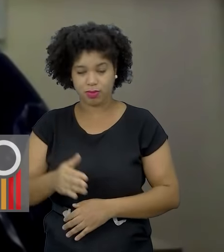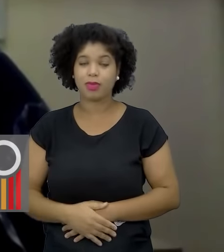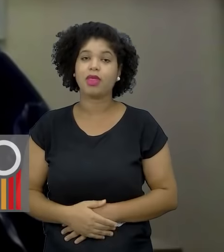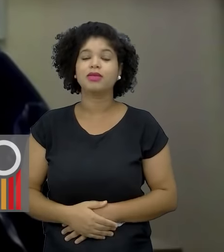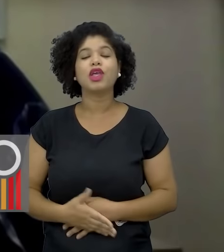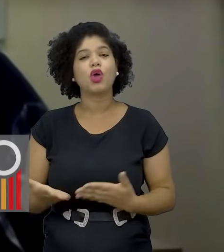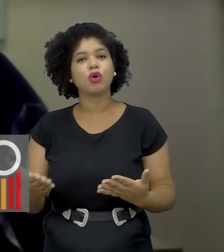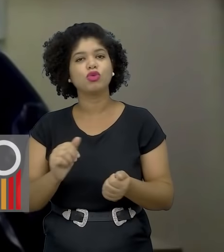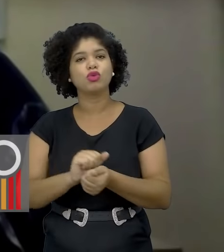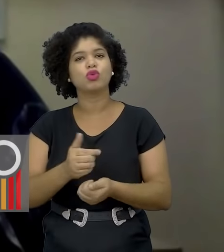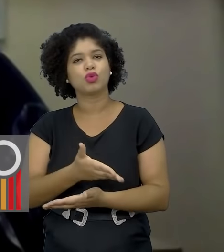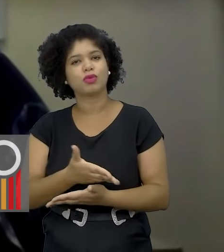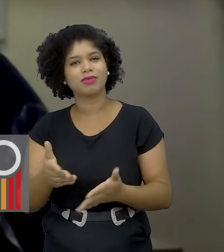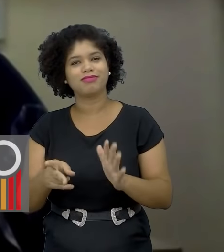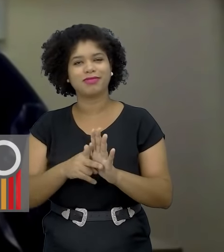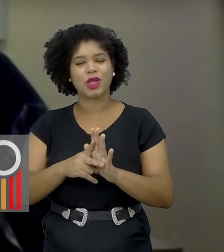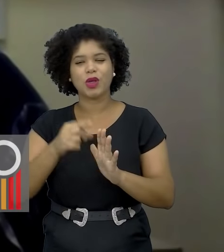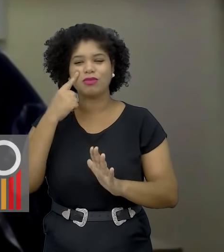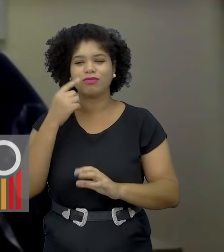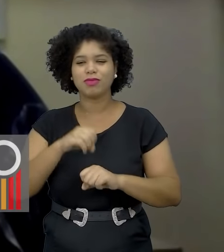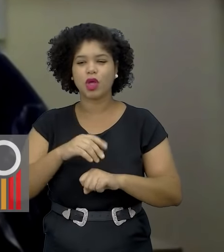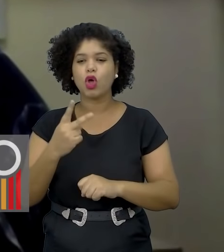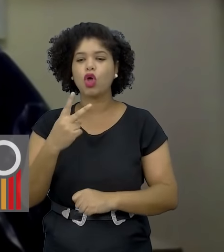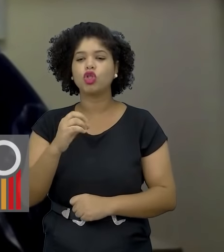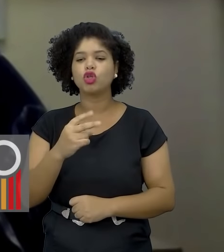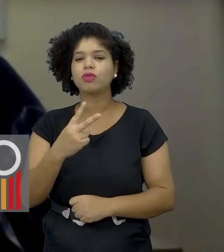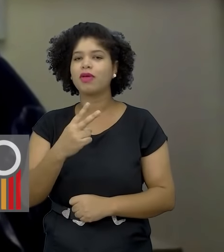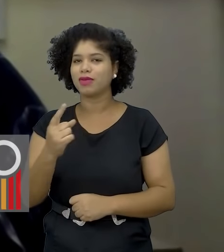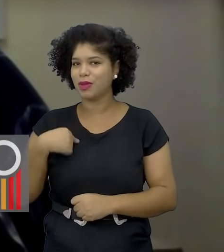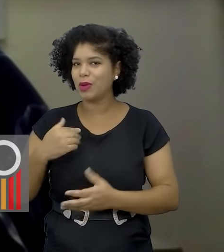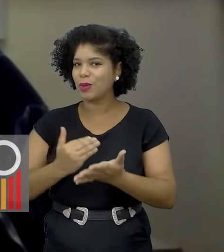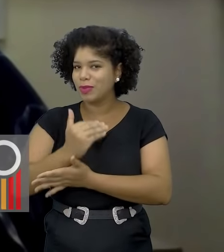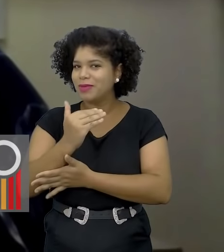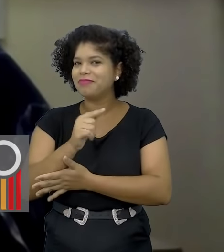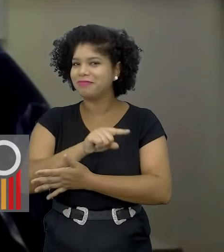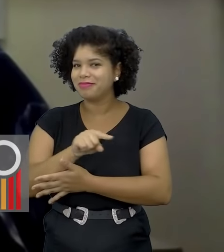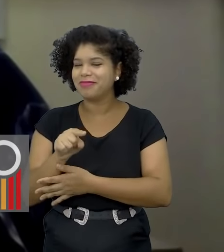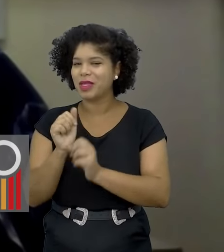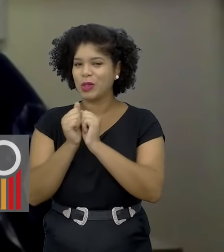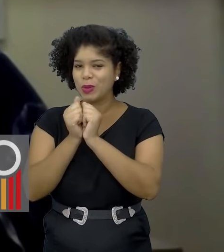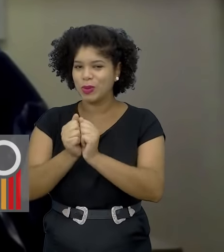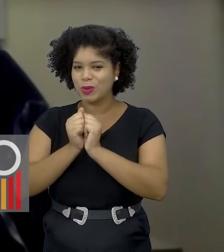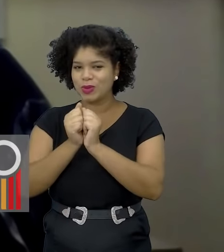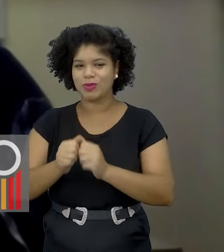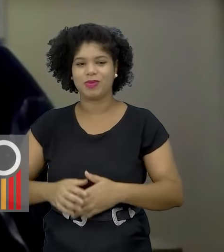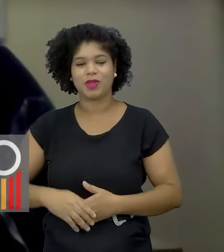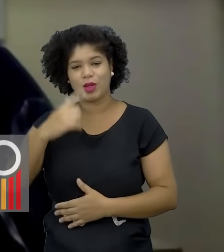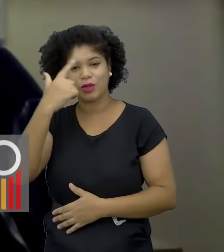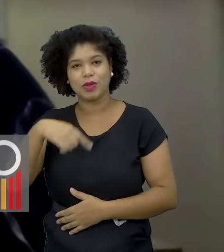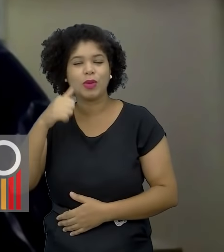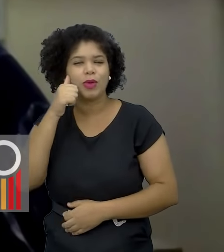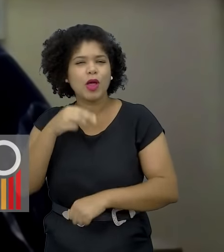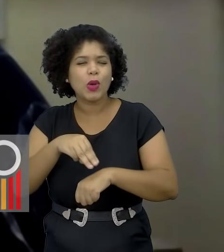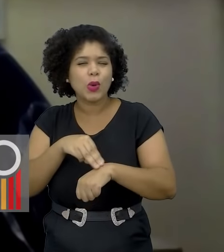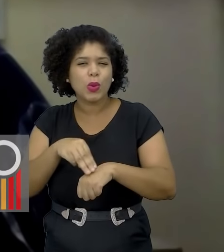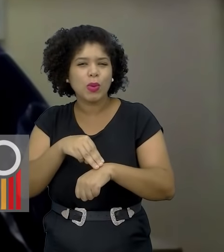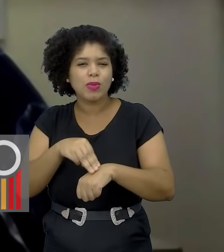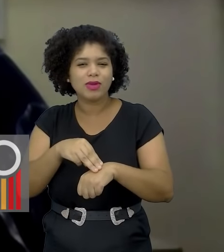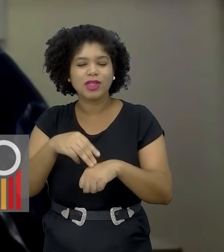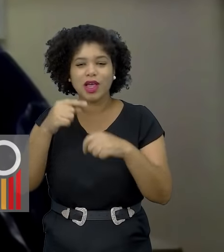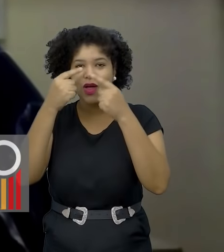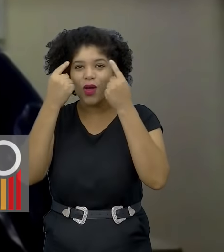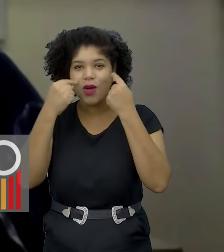com vocês nas transmissões desde 2021. Eu sou morena, os